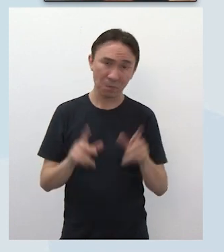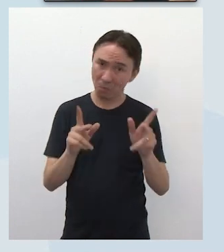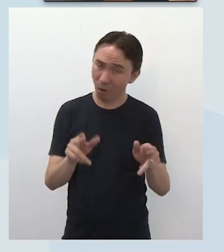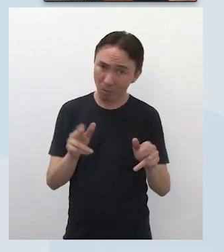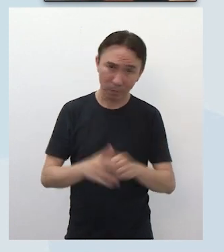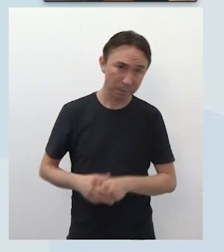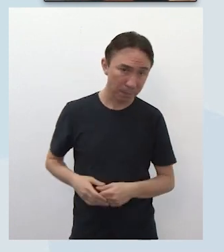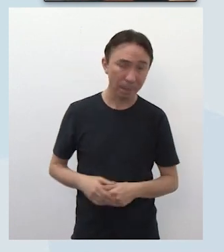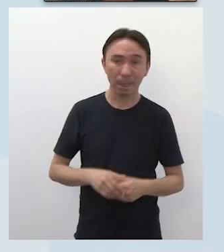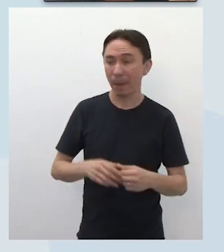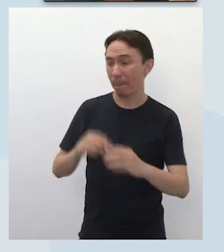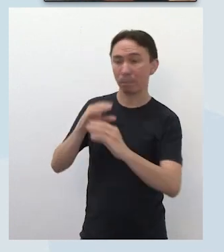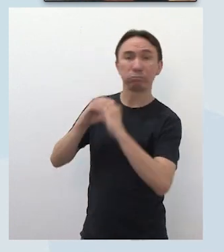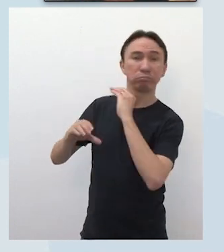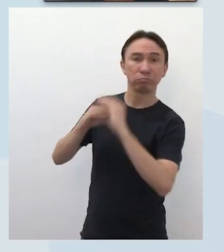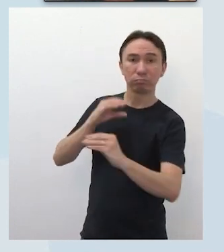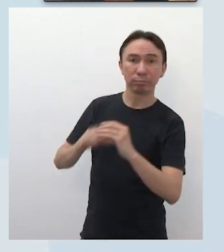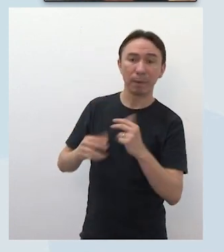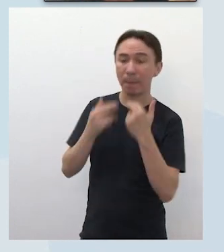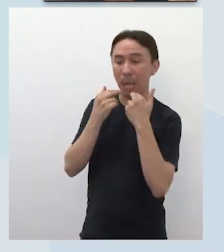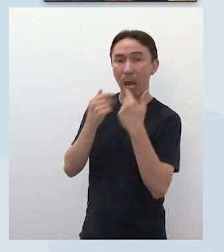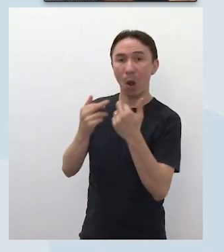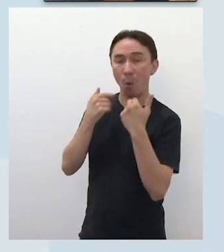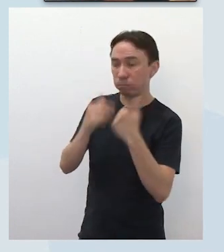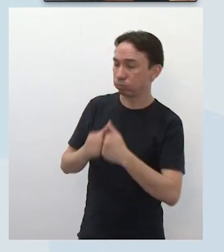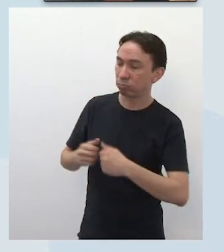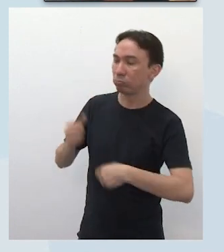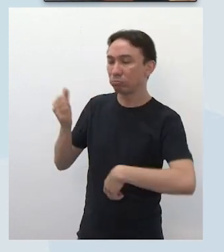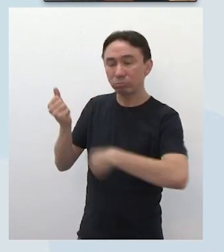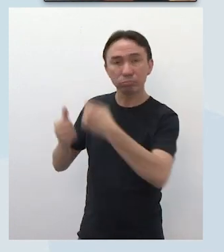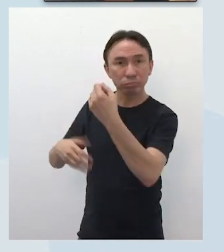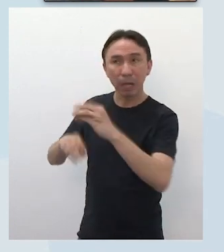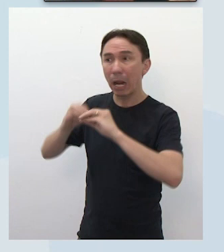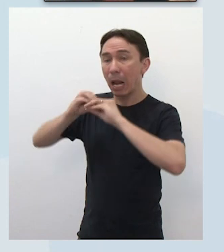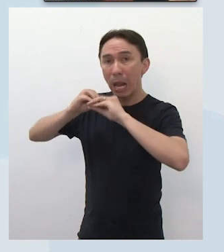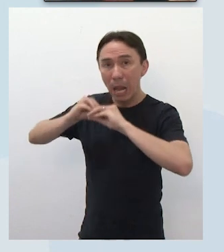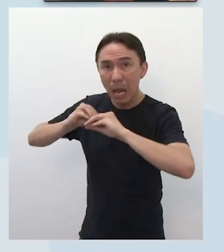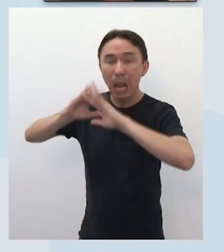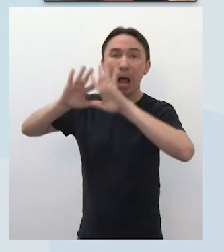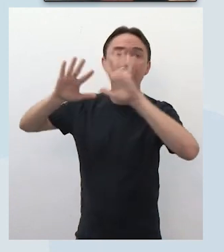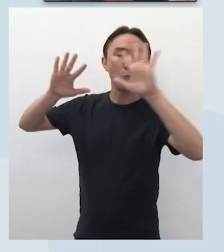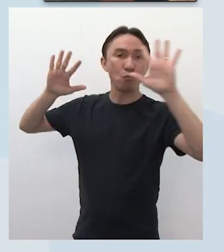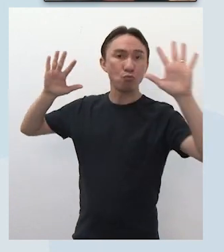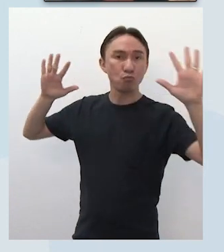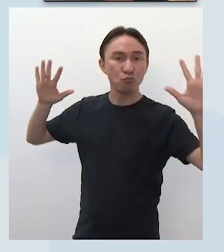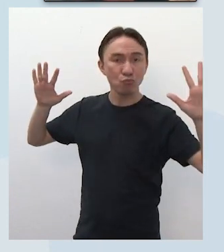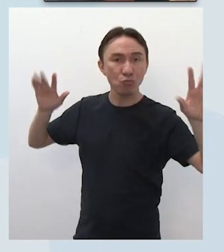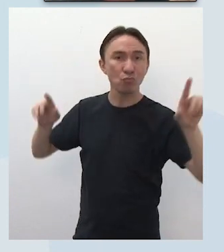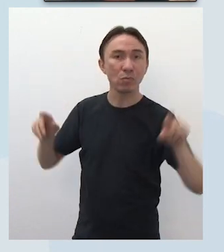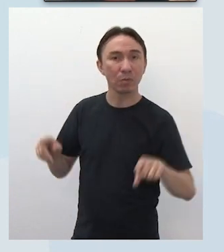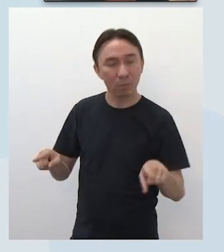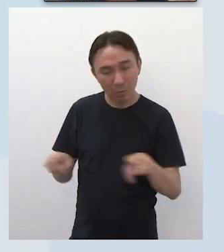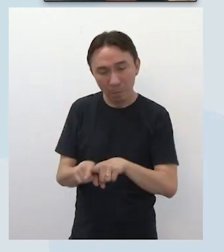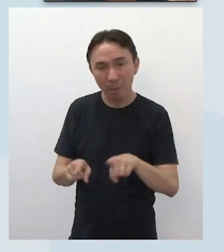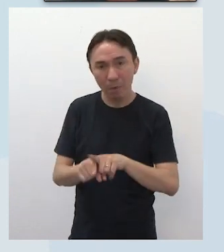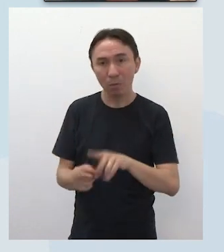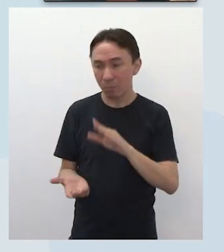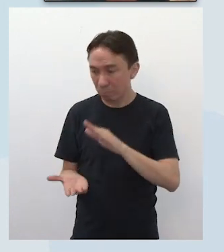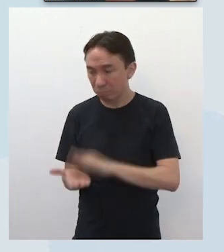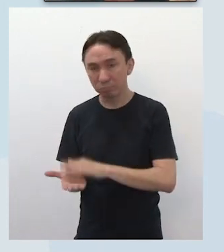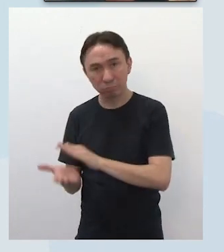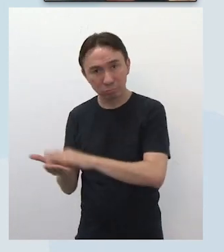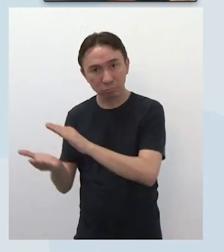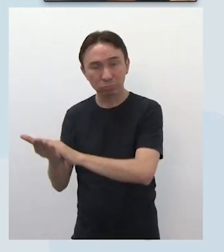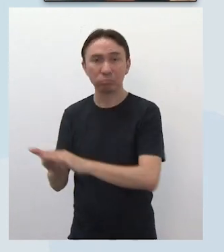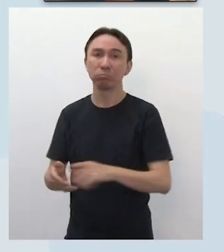com clareza e transparência as nossas ideias, e nesse sentido os elogios precisam também ir nessa direção.